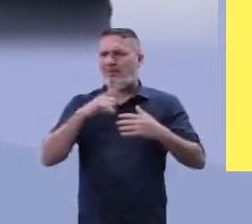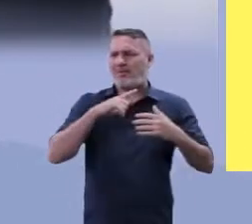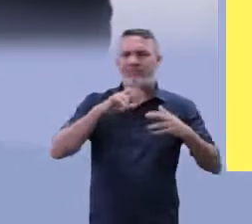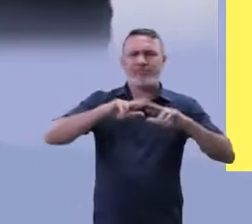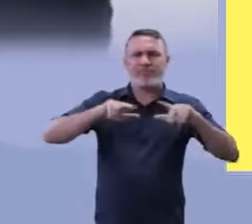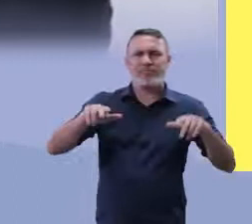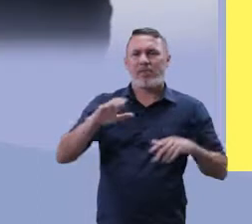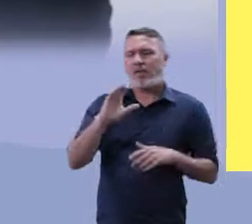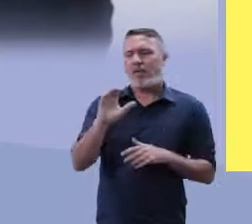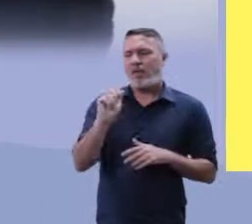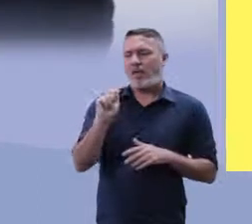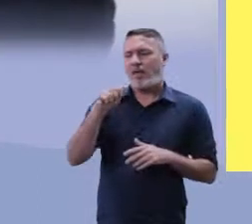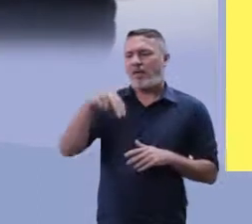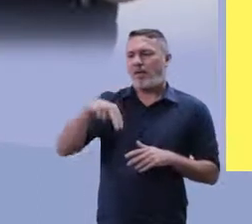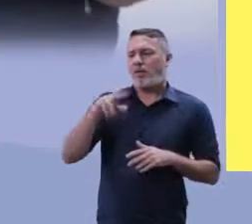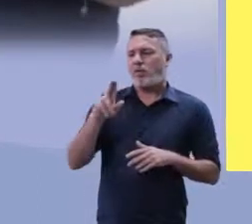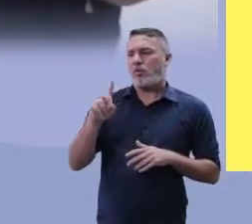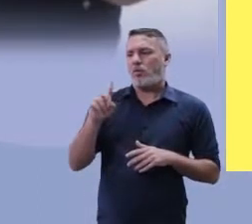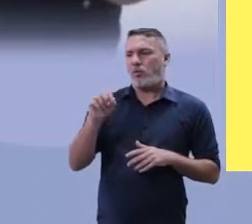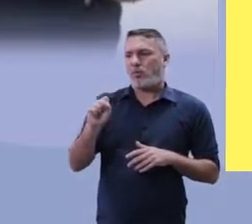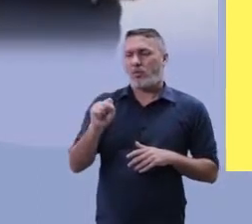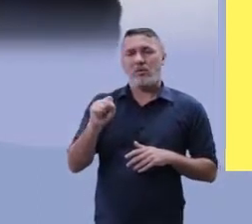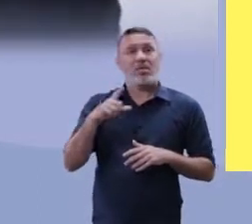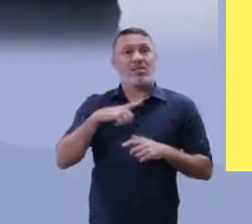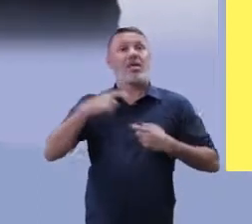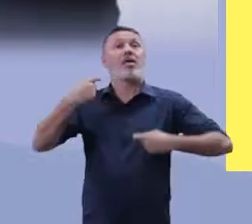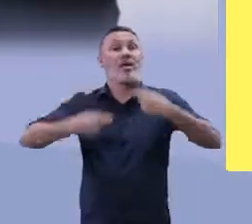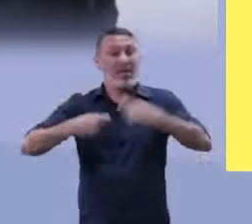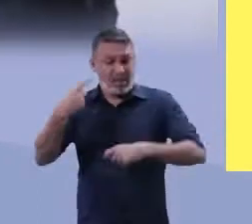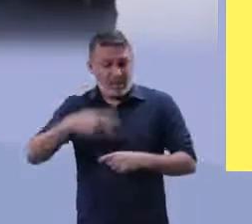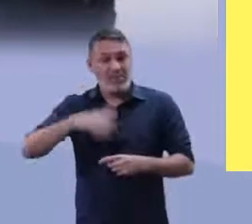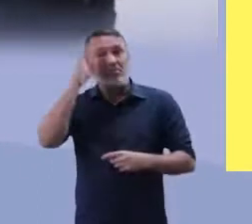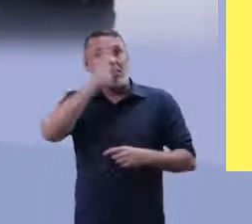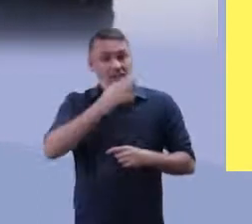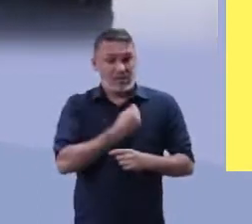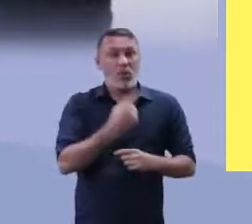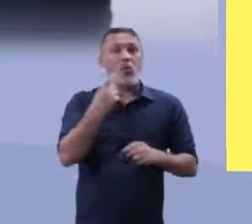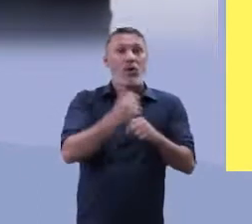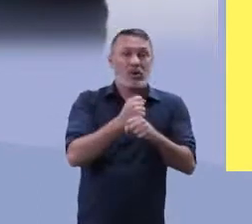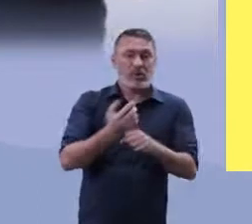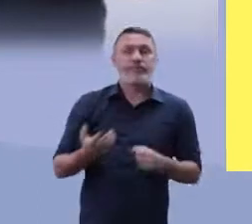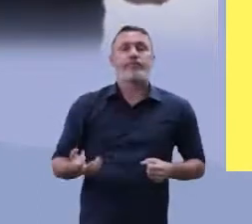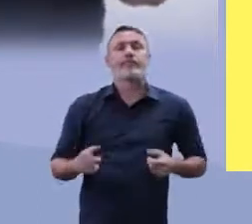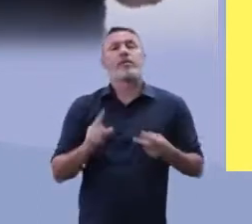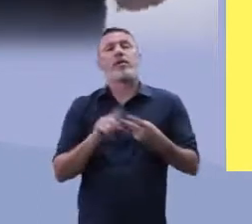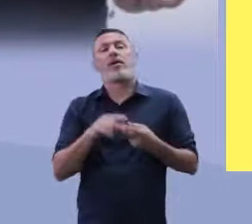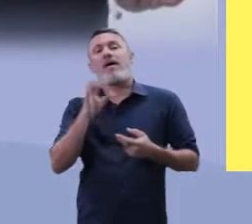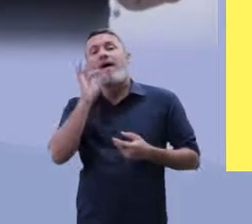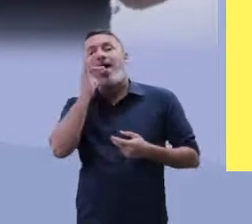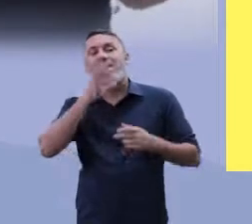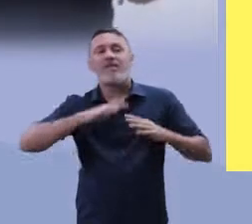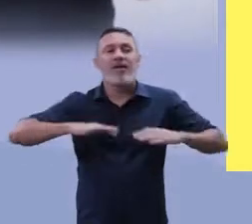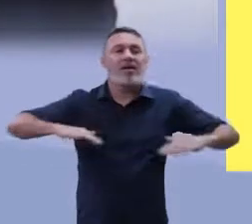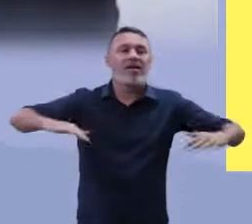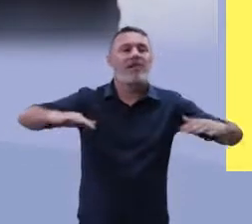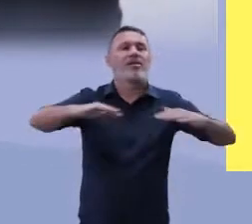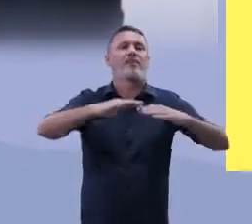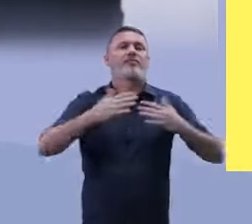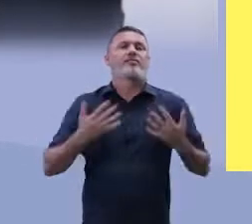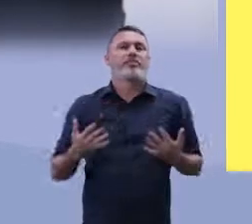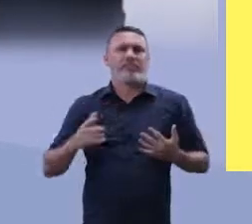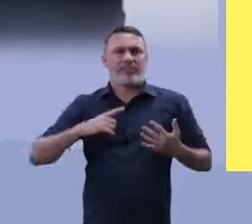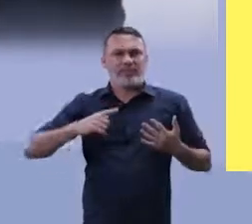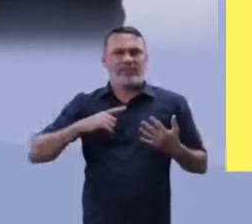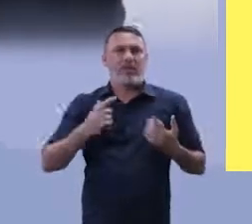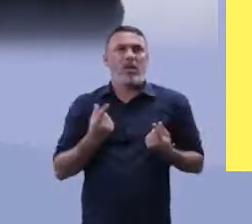Canudos. Por um ano haverá guerra. O café, ouro